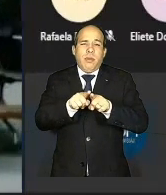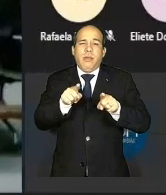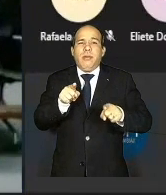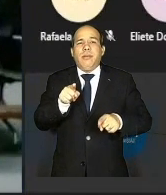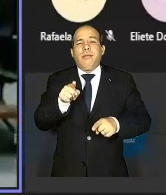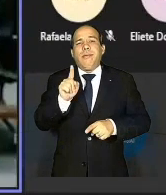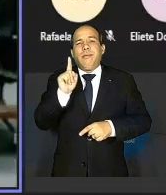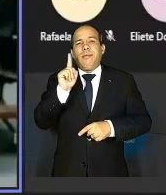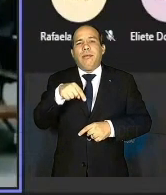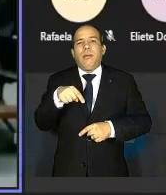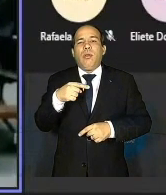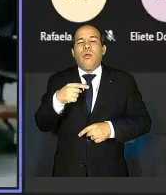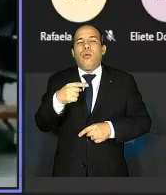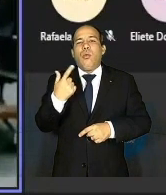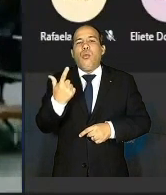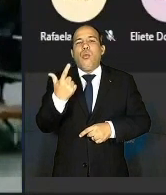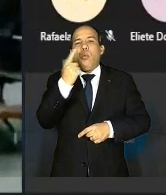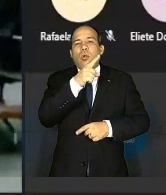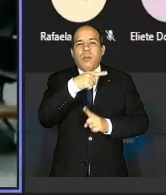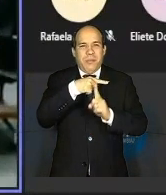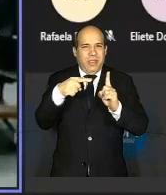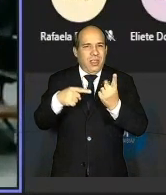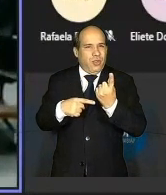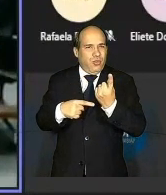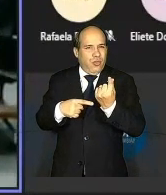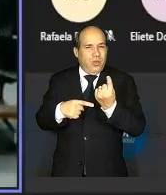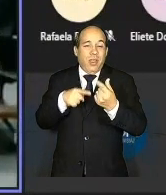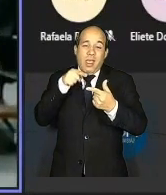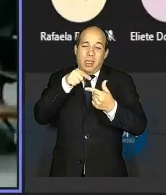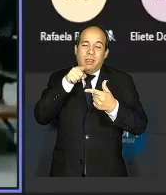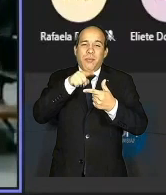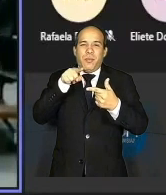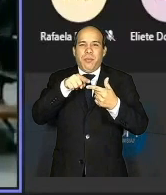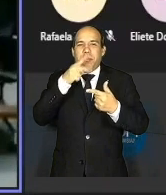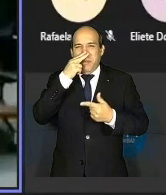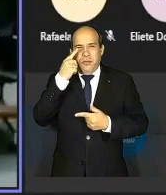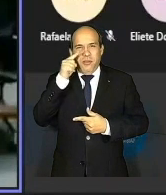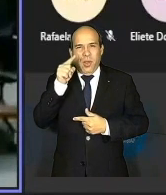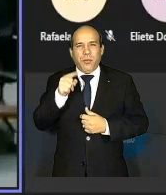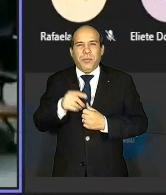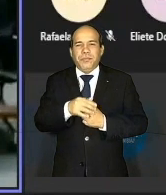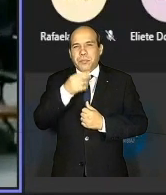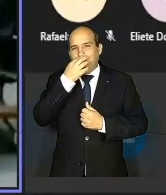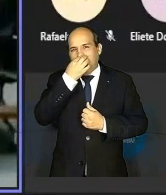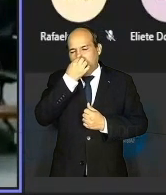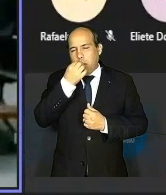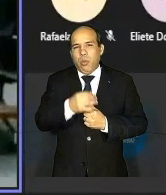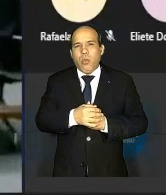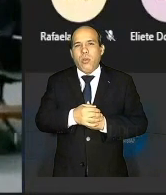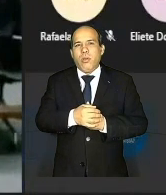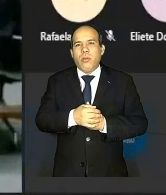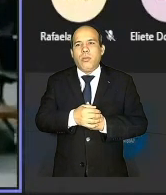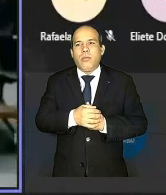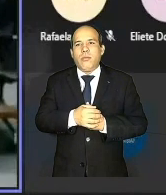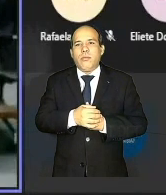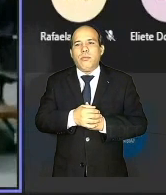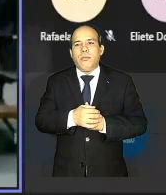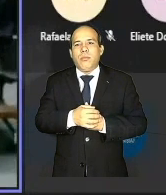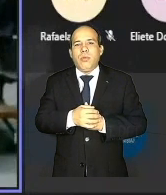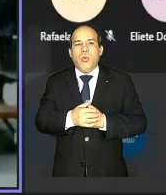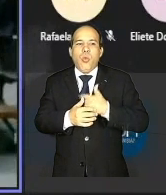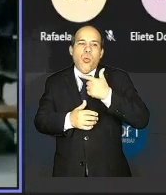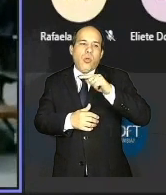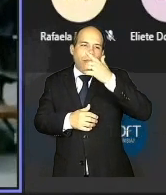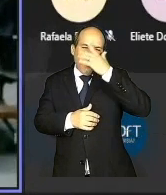emprestado, parte significativa até. E uma outra parte, aí é que vem a história da fraude,